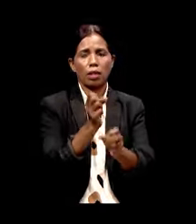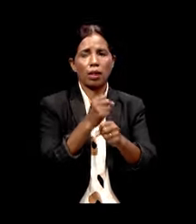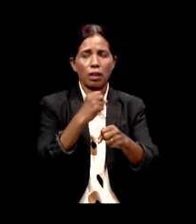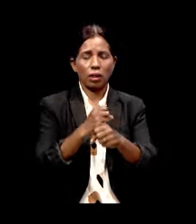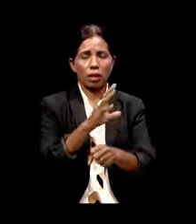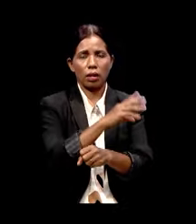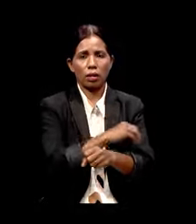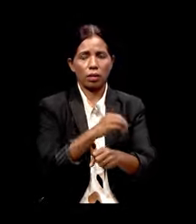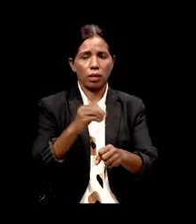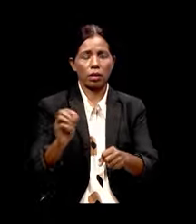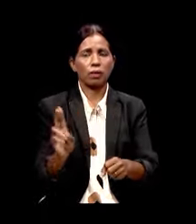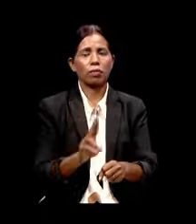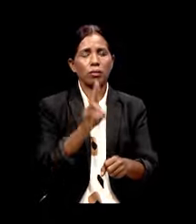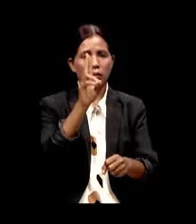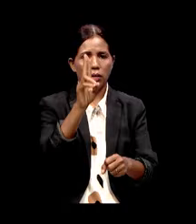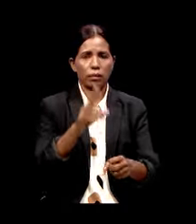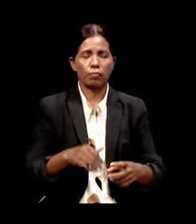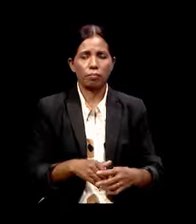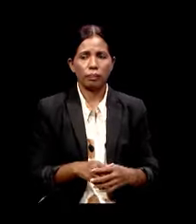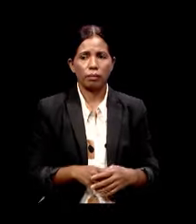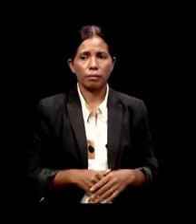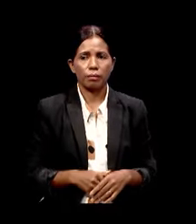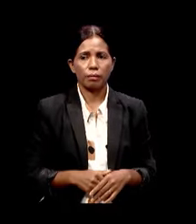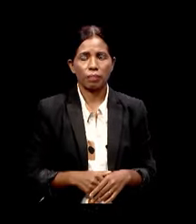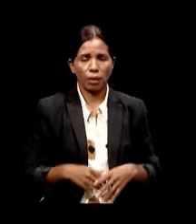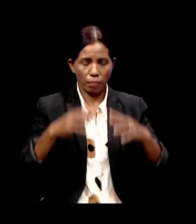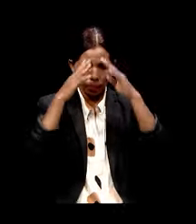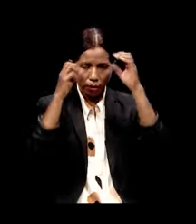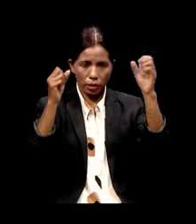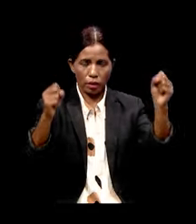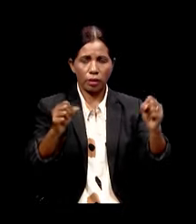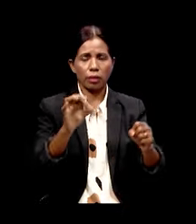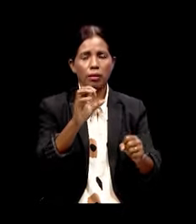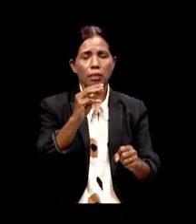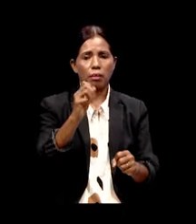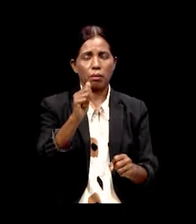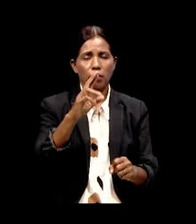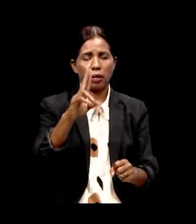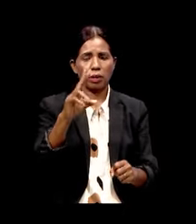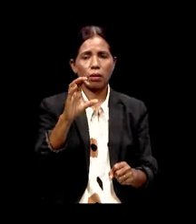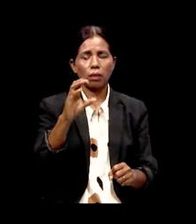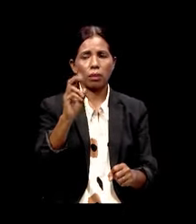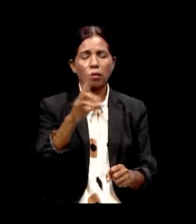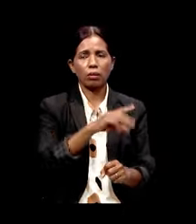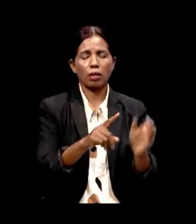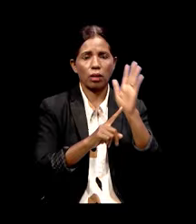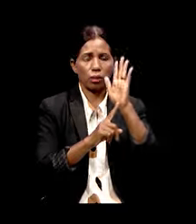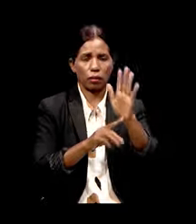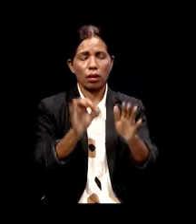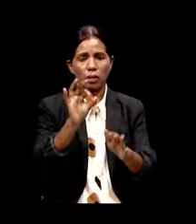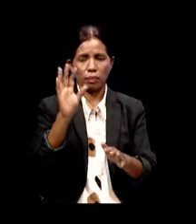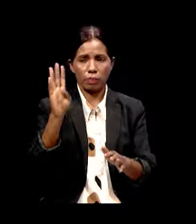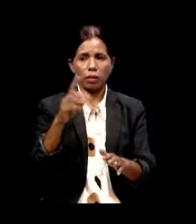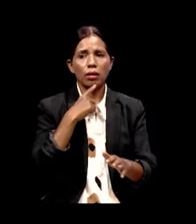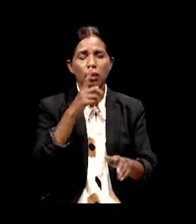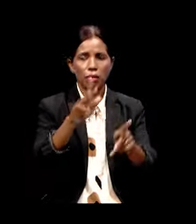iha ginásio universitário. Presidente Ferdinand Marcos Jr. publica iha rede social 6,